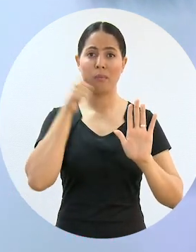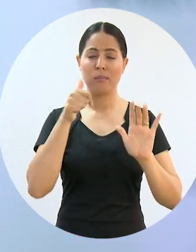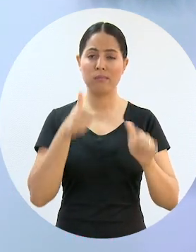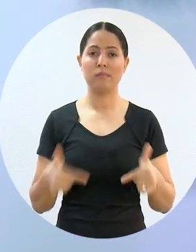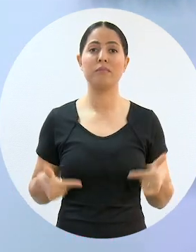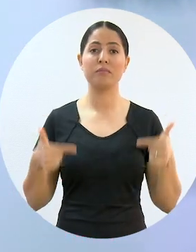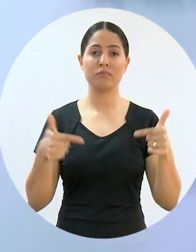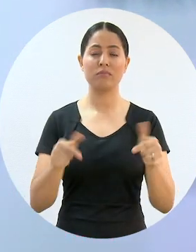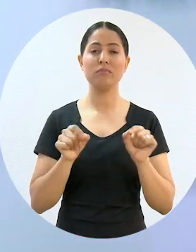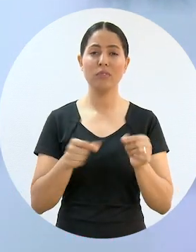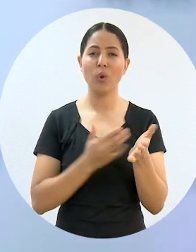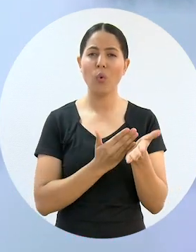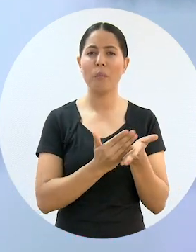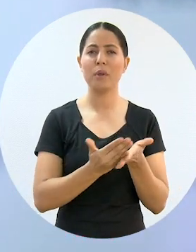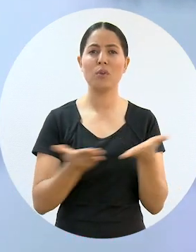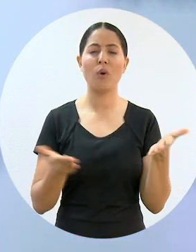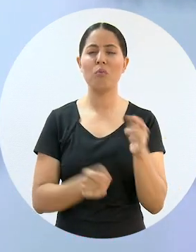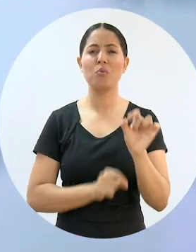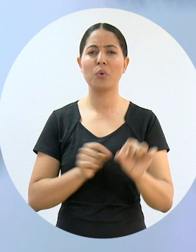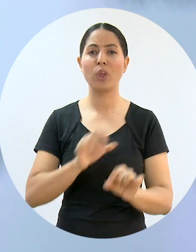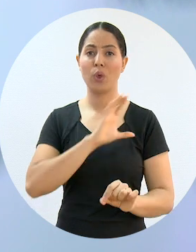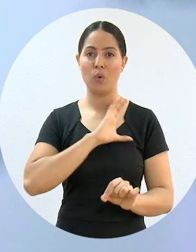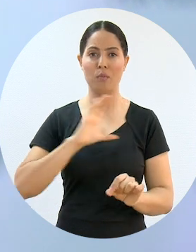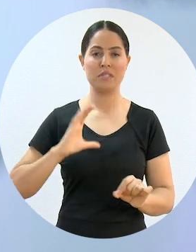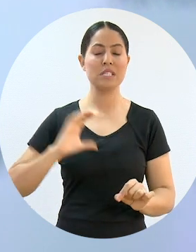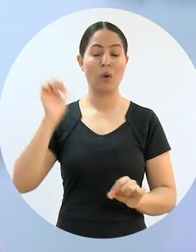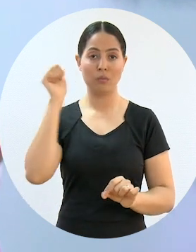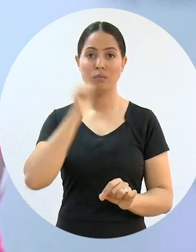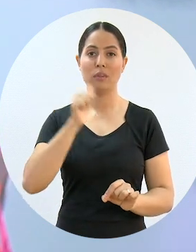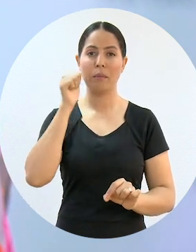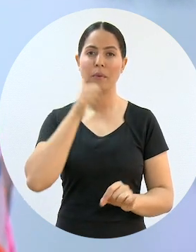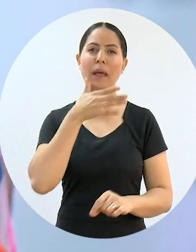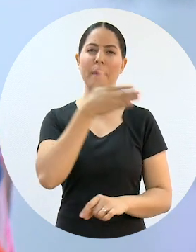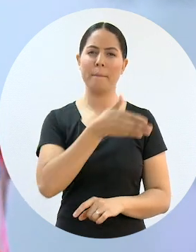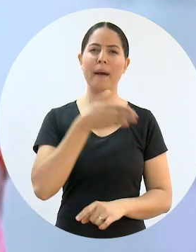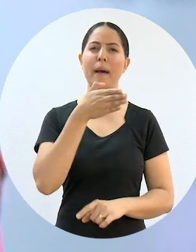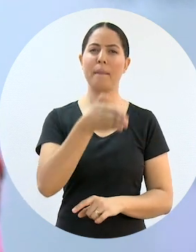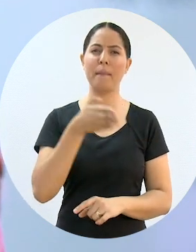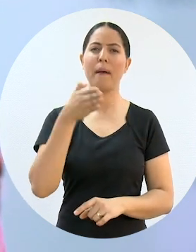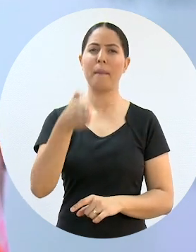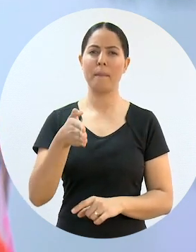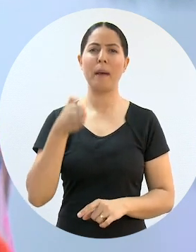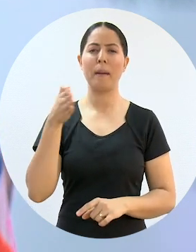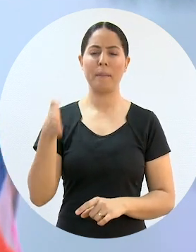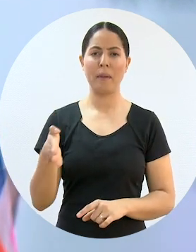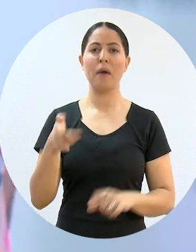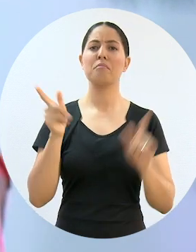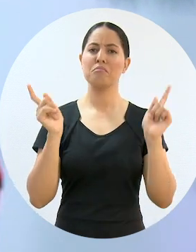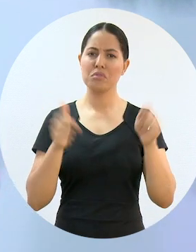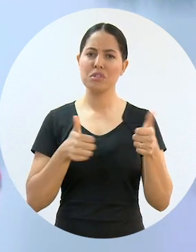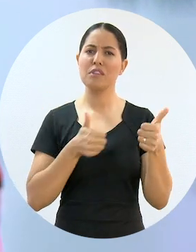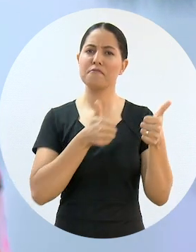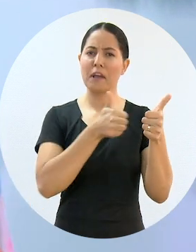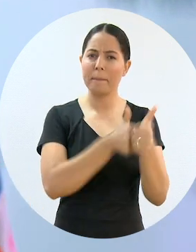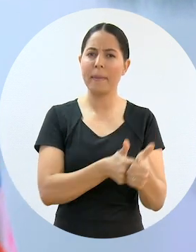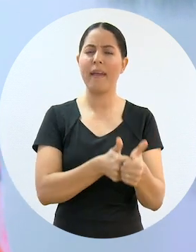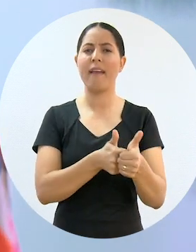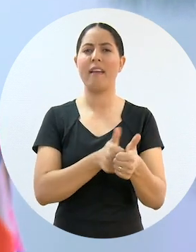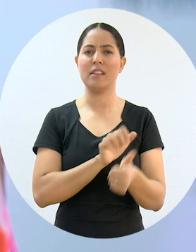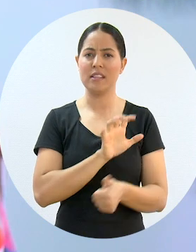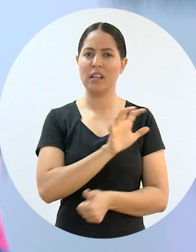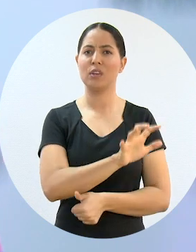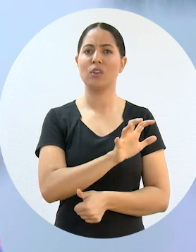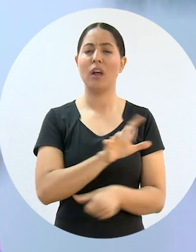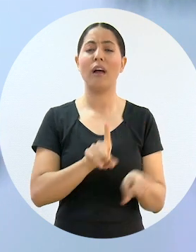pioneiro que visa levar a Comissão da Mulher em todas as subseções, fazendo essa